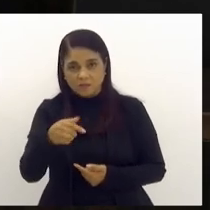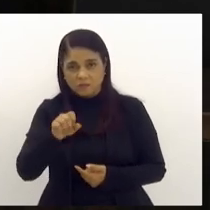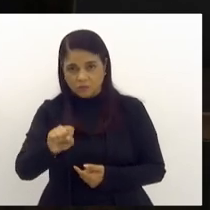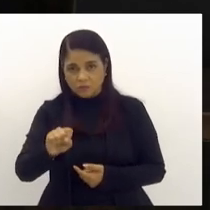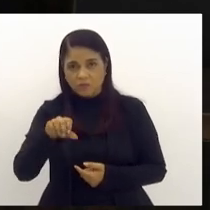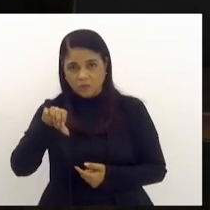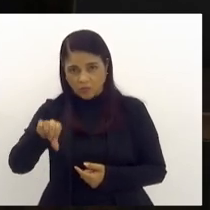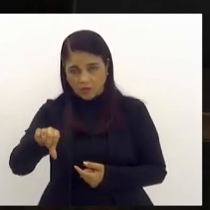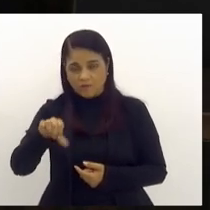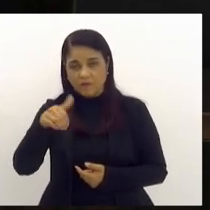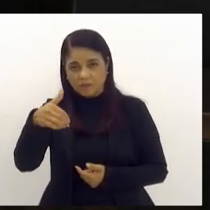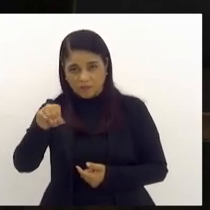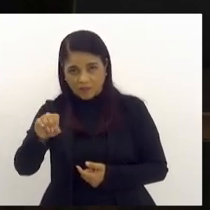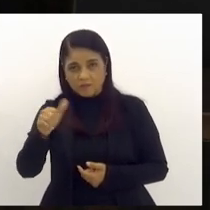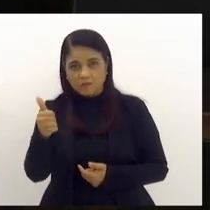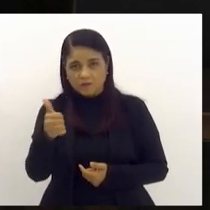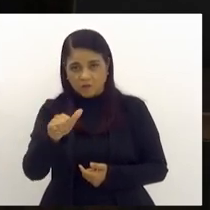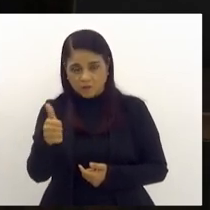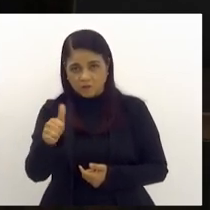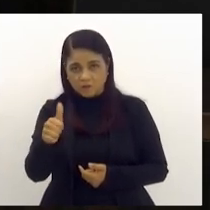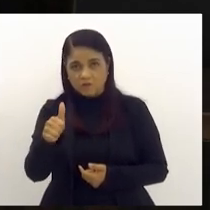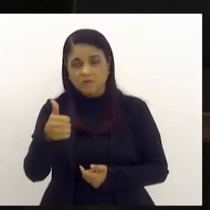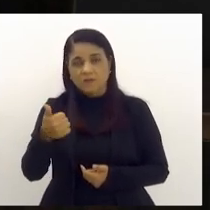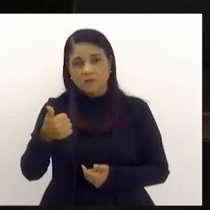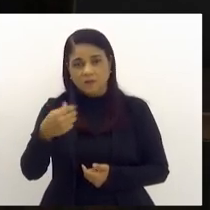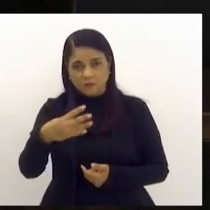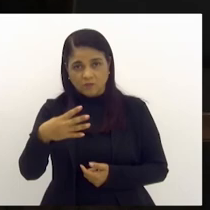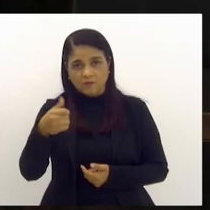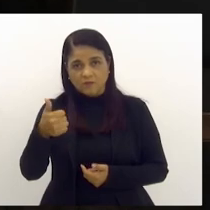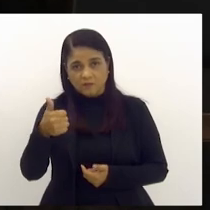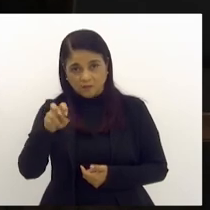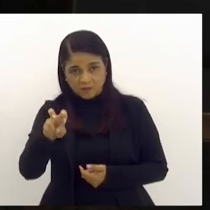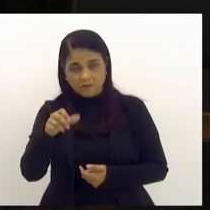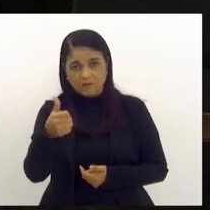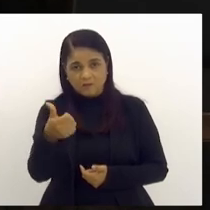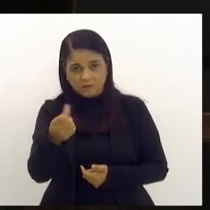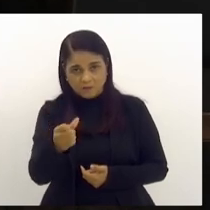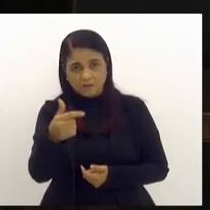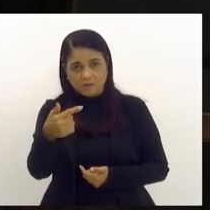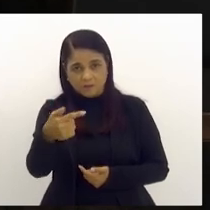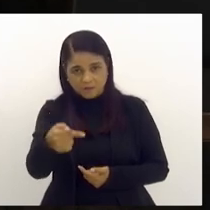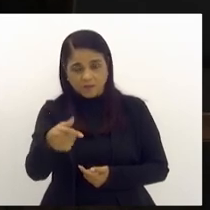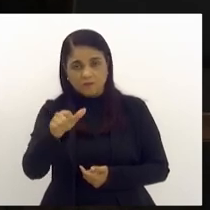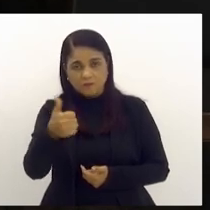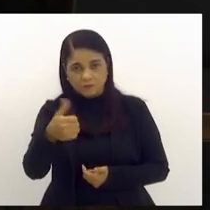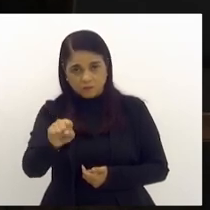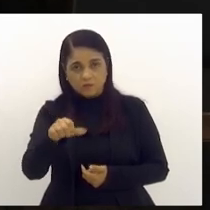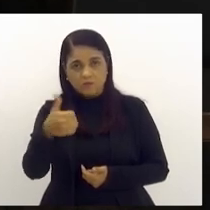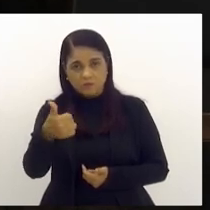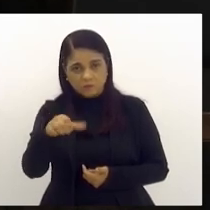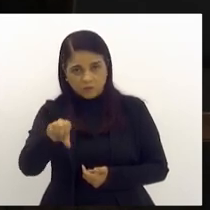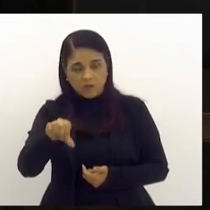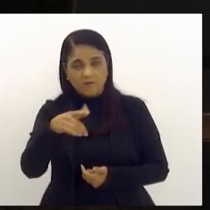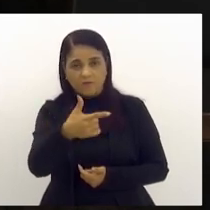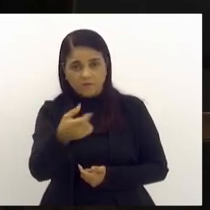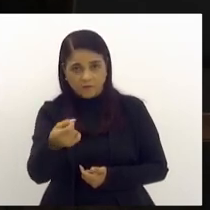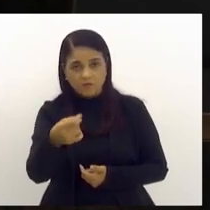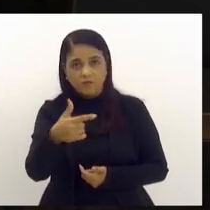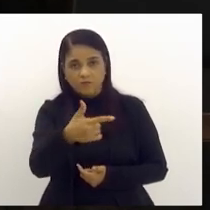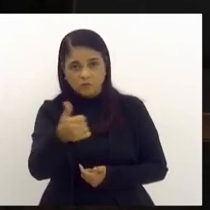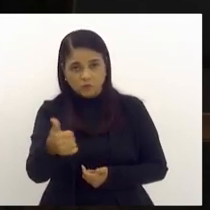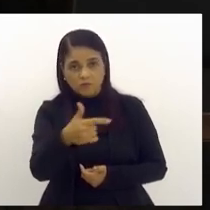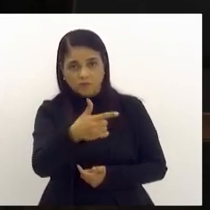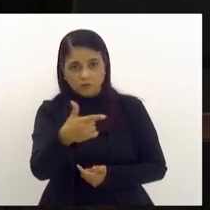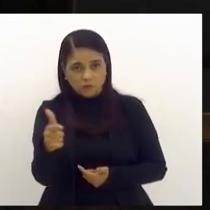8, 9, 10, 11, 14, 15, 16, 17, 18, 19, 20,